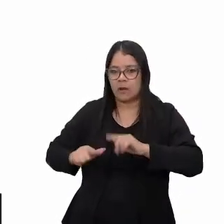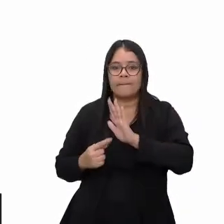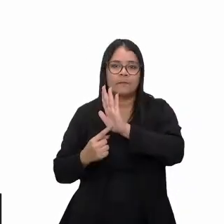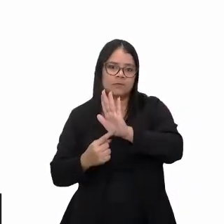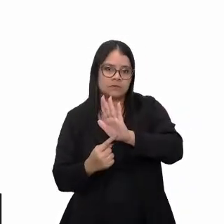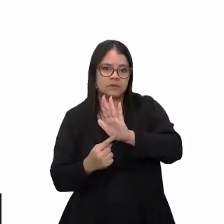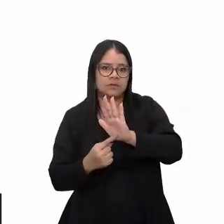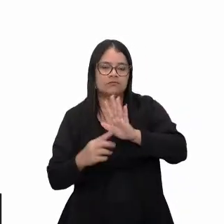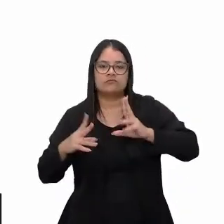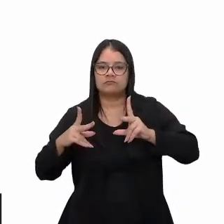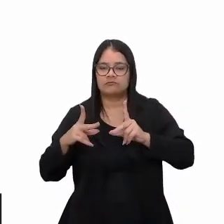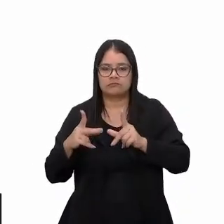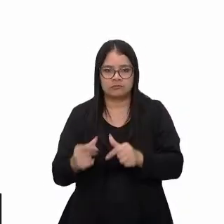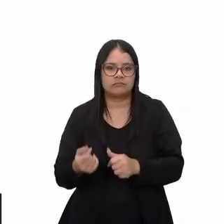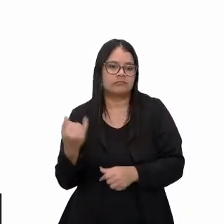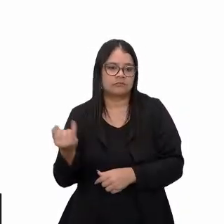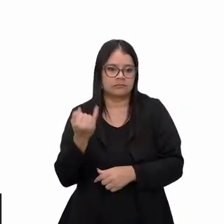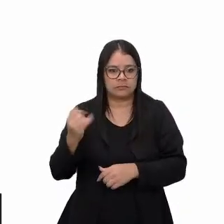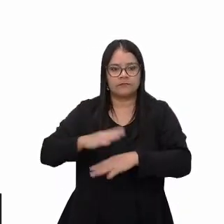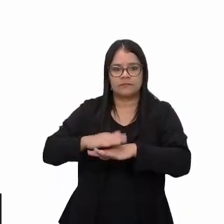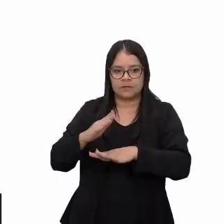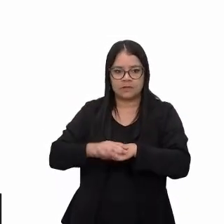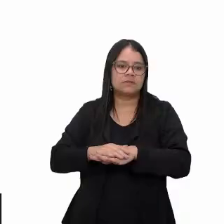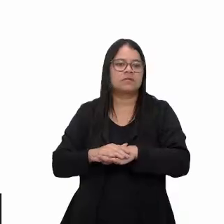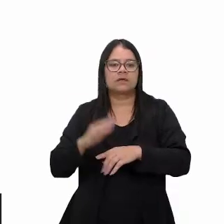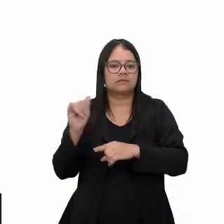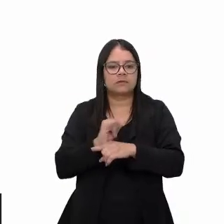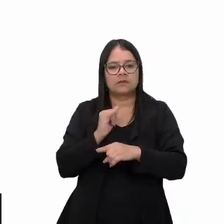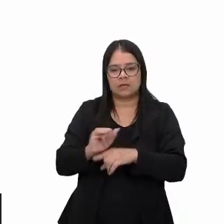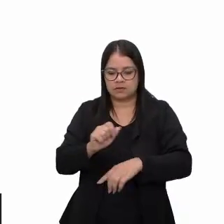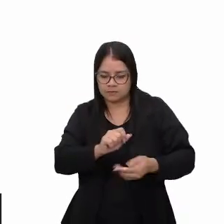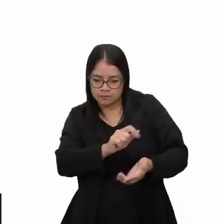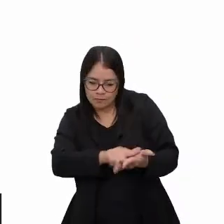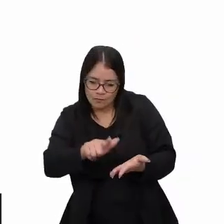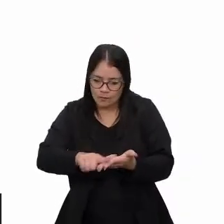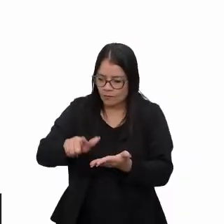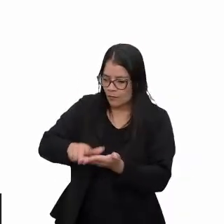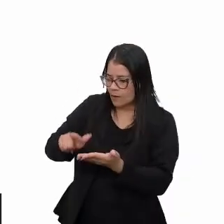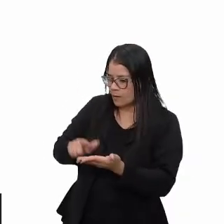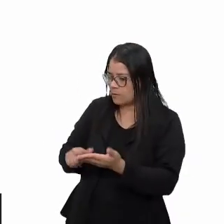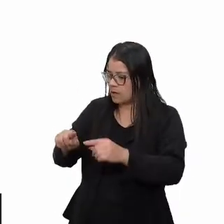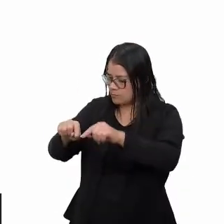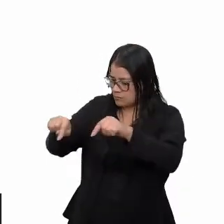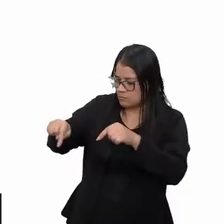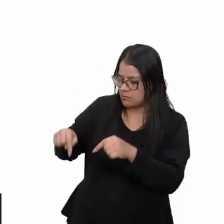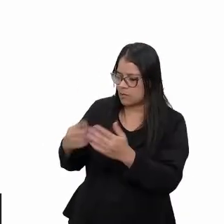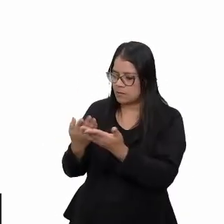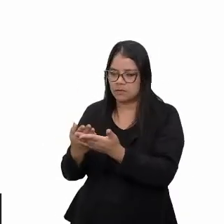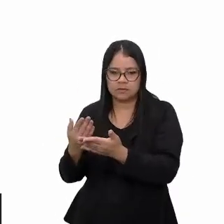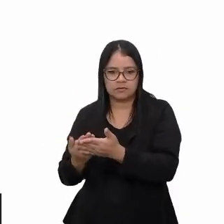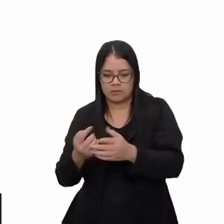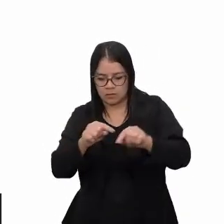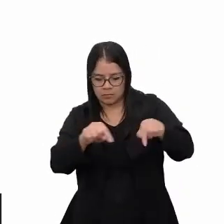mostrando a eles, né, a importância de estar fazendo uma ação de limpeza, seja num parque, seja numa praça,